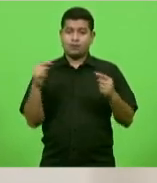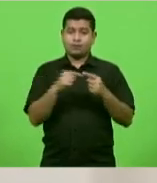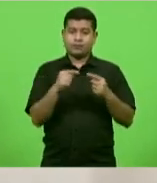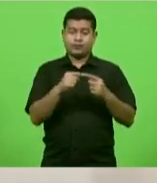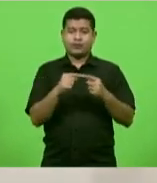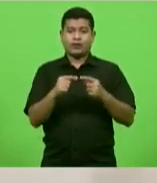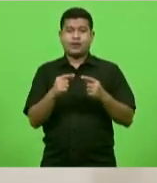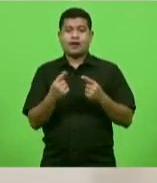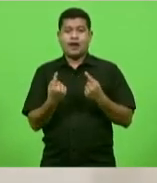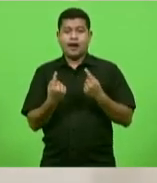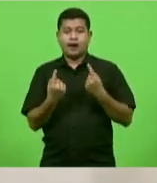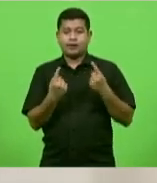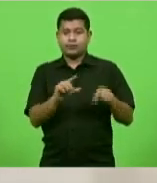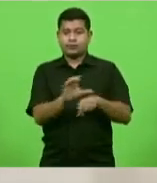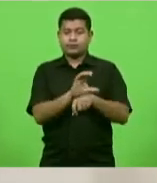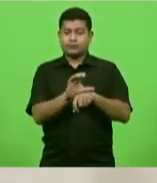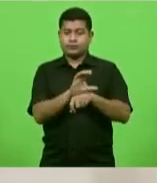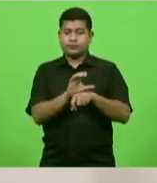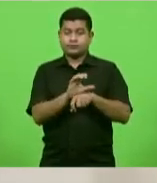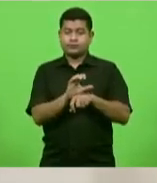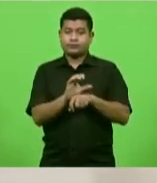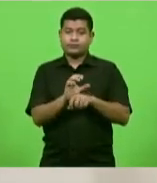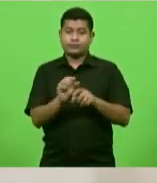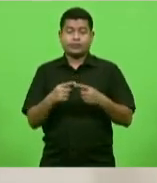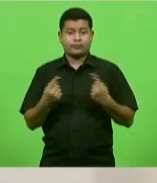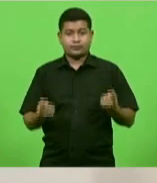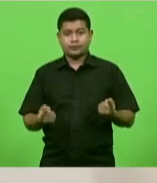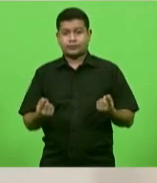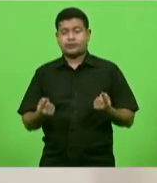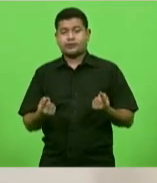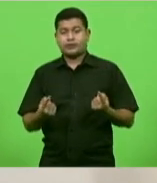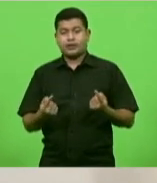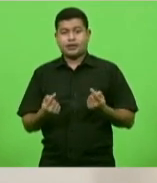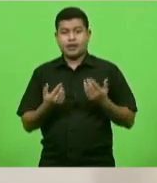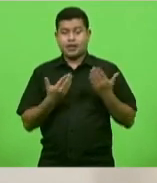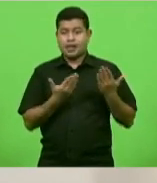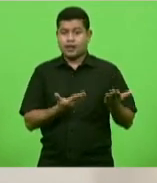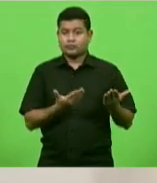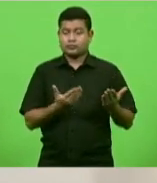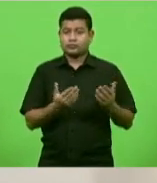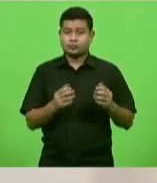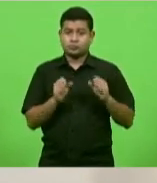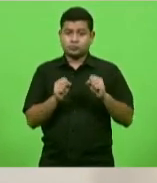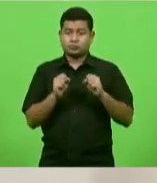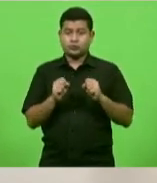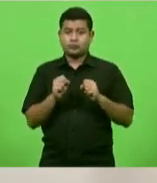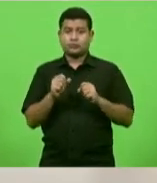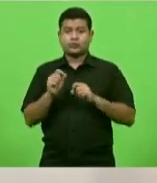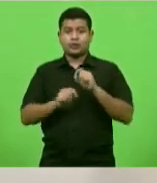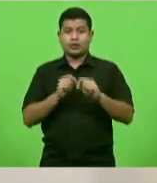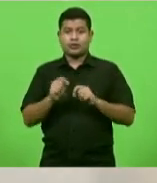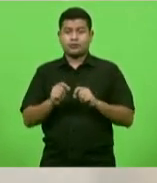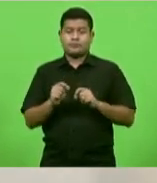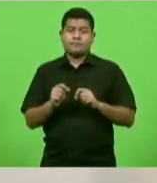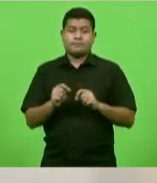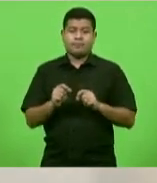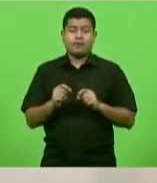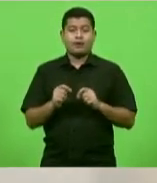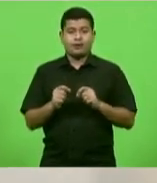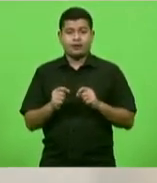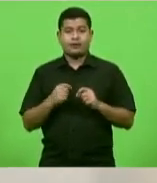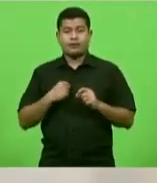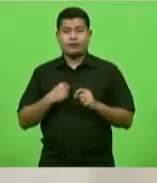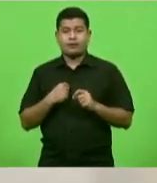à Constituição, ou seja, capaz de por si materializar uma induvidosa afronta